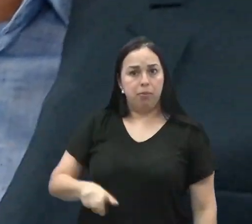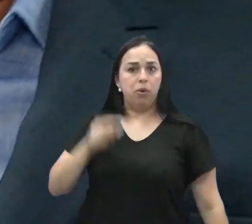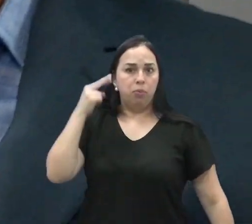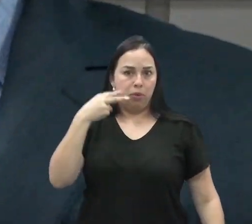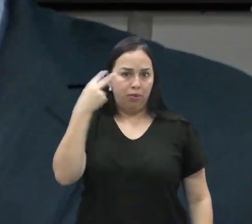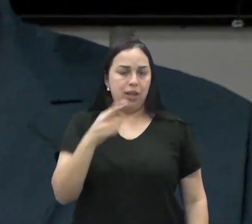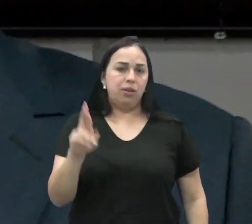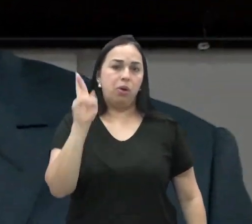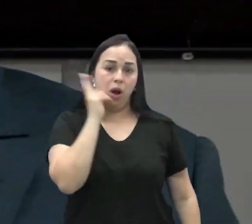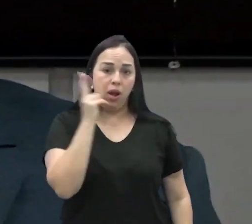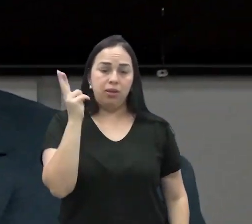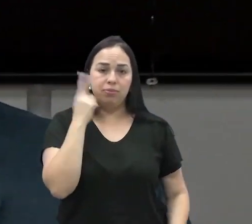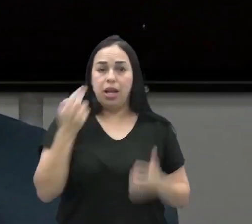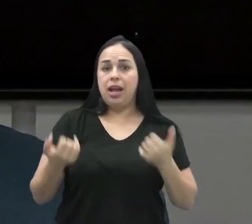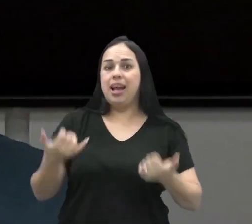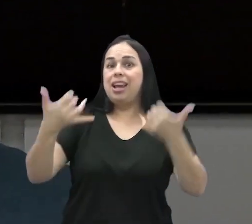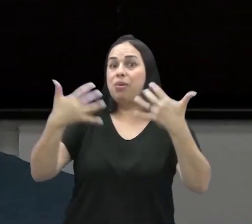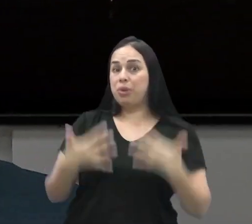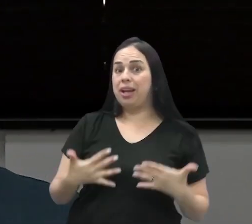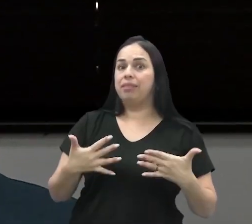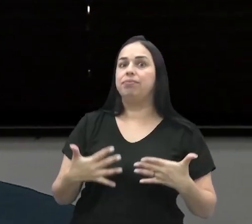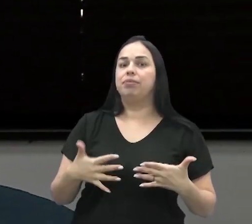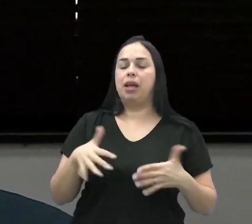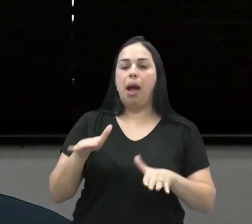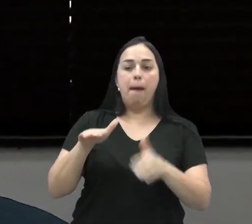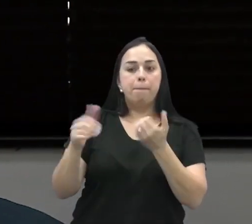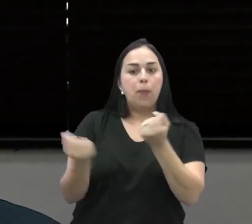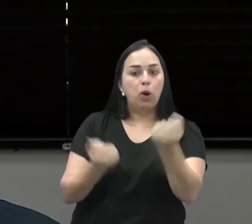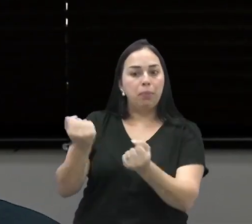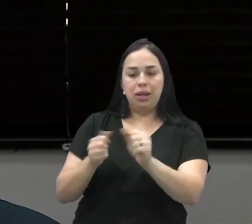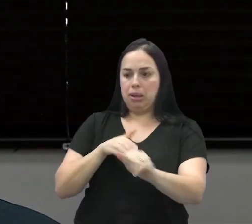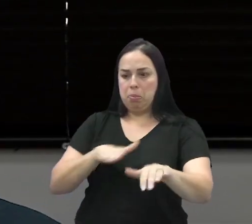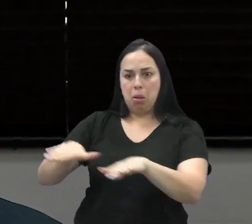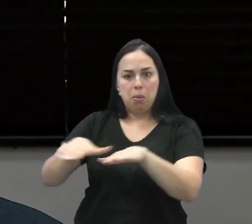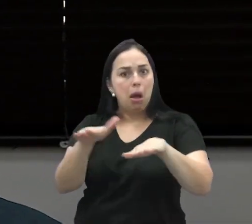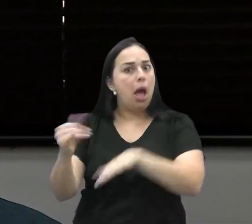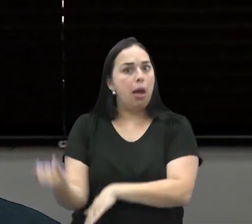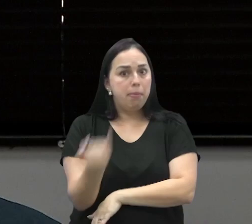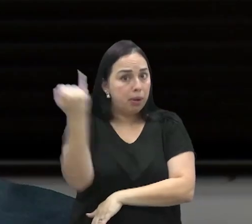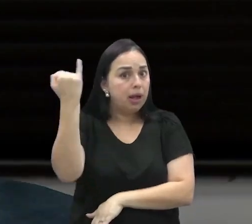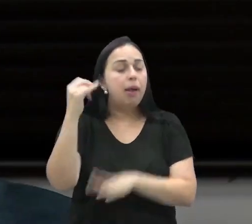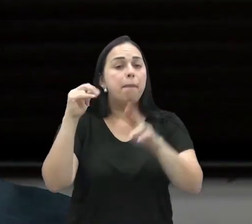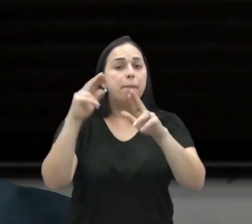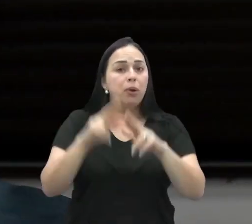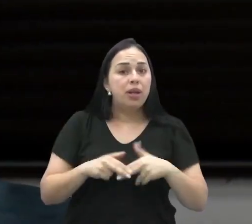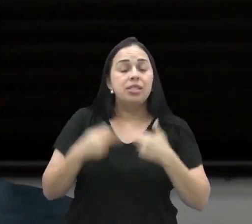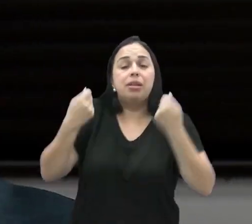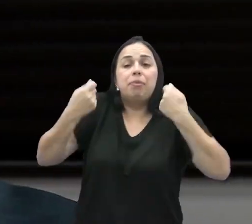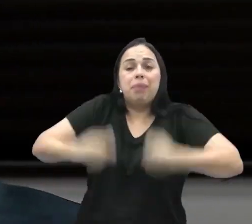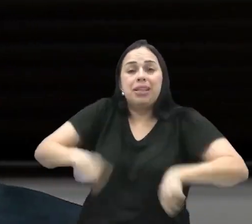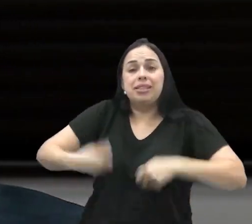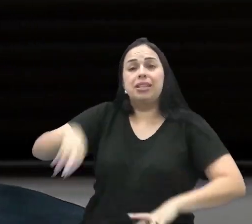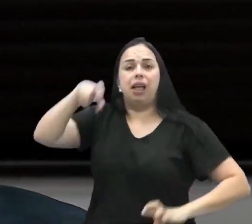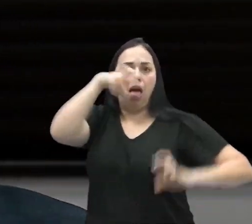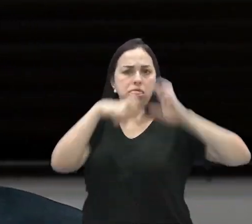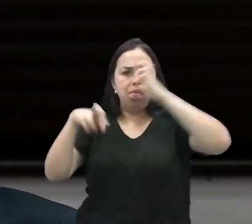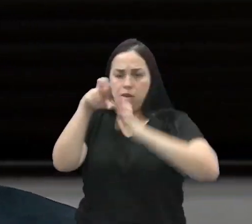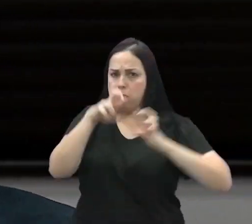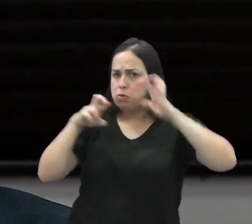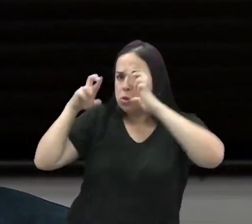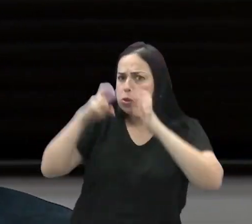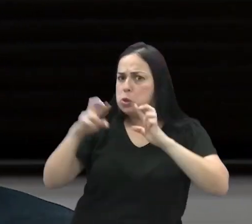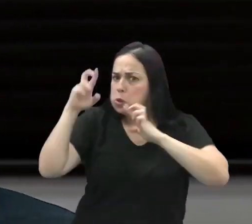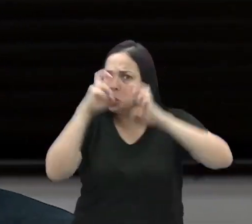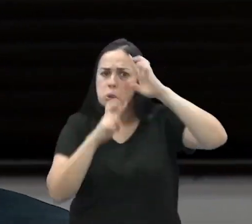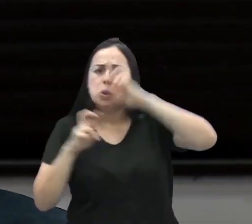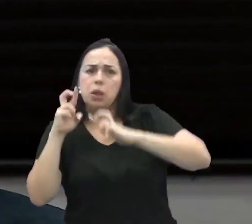Para o vereador Renato Santiago, a pasta é uma das mais importantes da cidade e exige uma fiscalização intensa